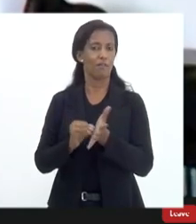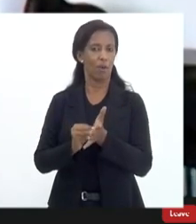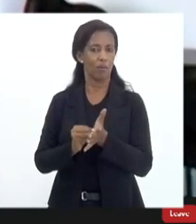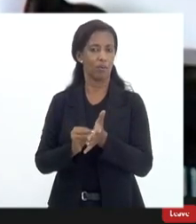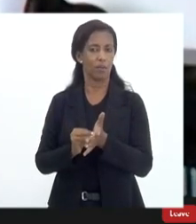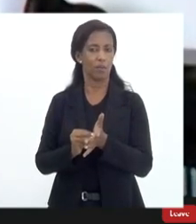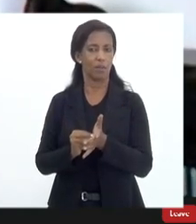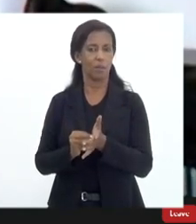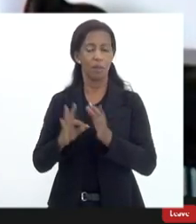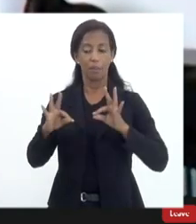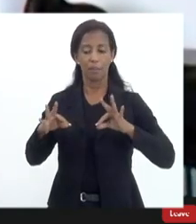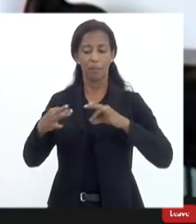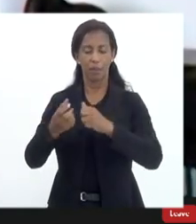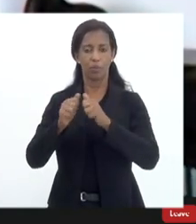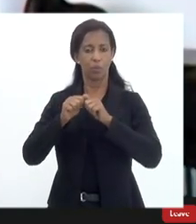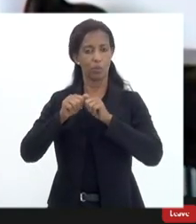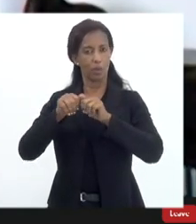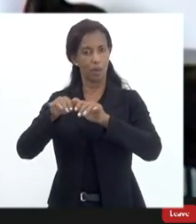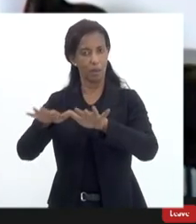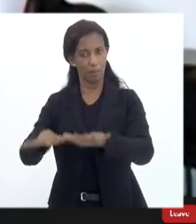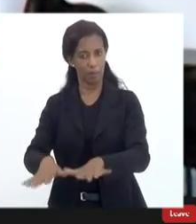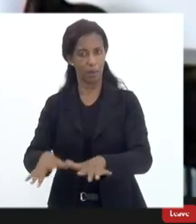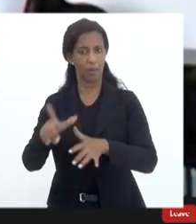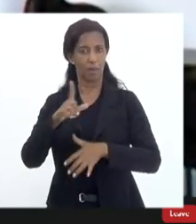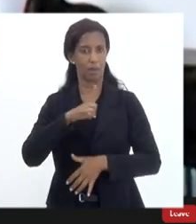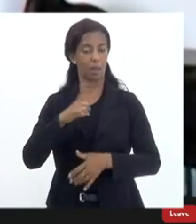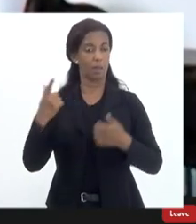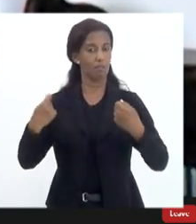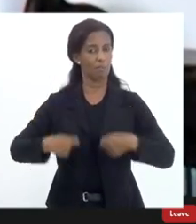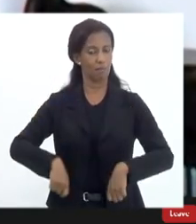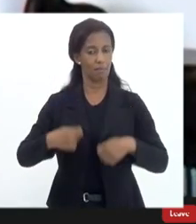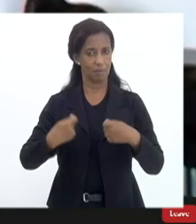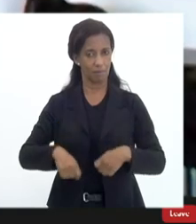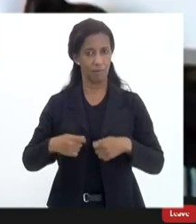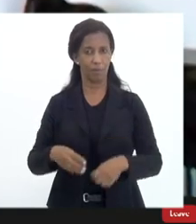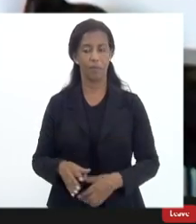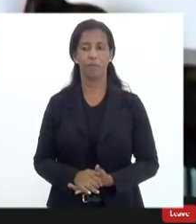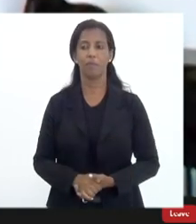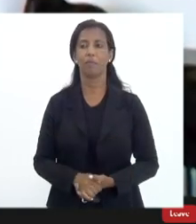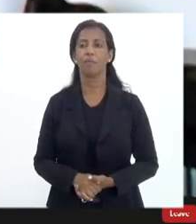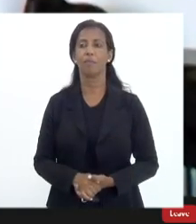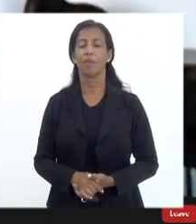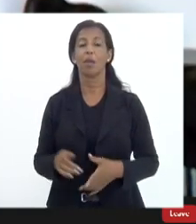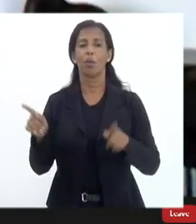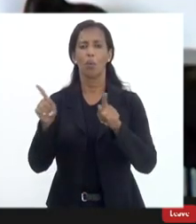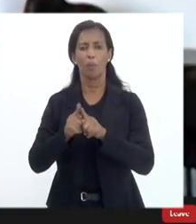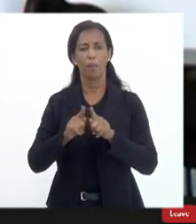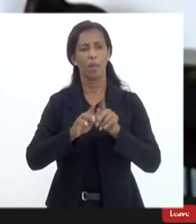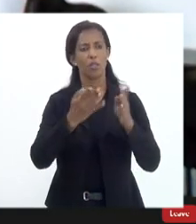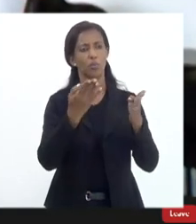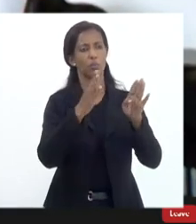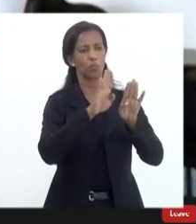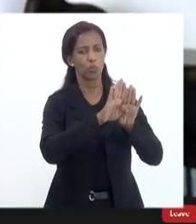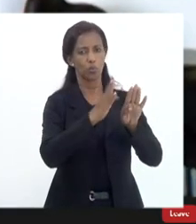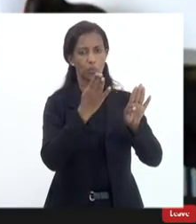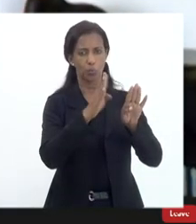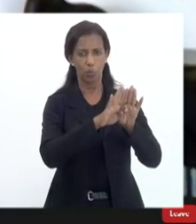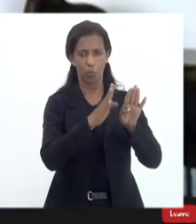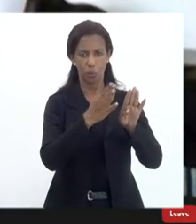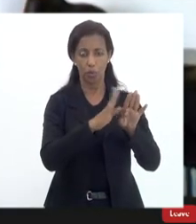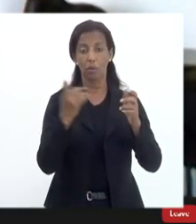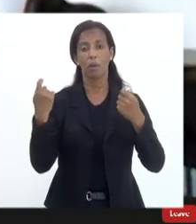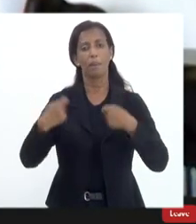conta do que a pandemia nos coloca em termos de necessidade. O mesmo vale para as portarias, né? O mesmo vale para